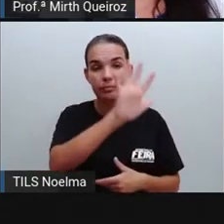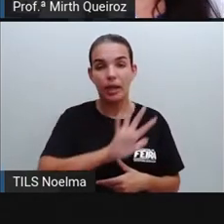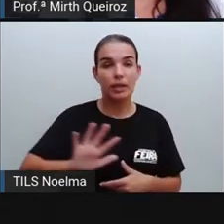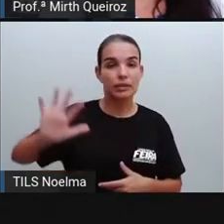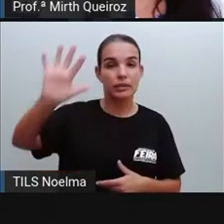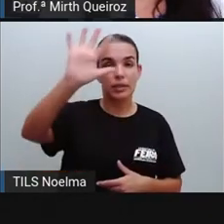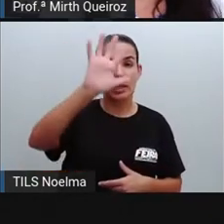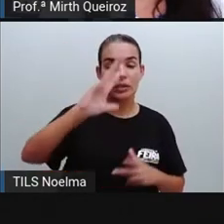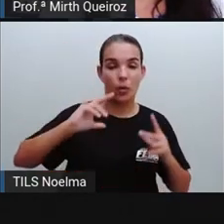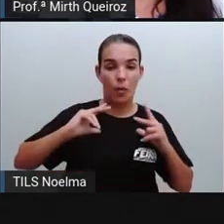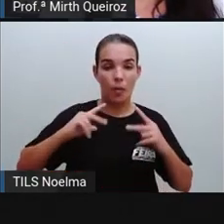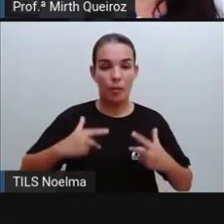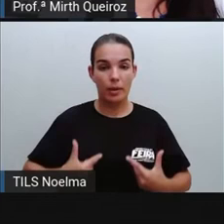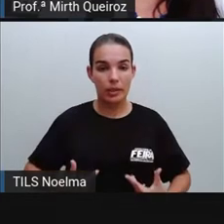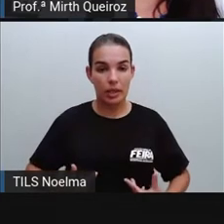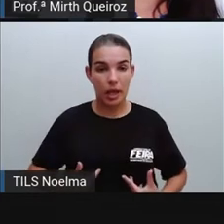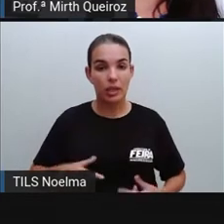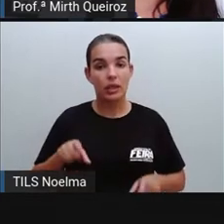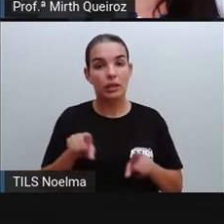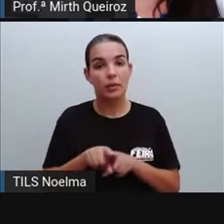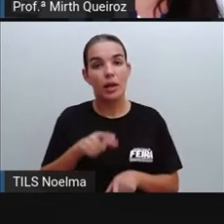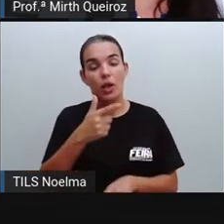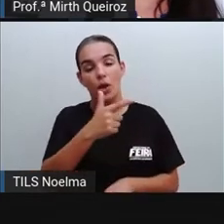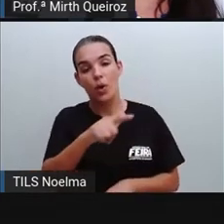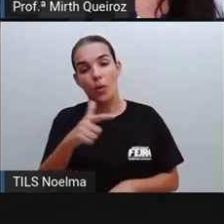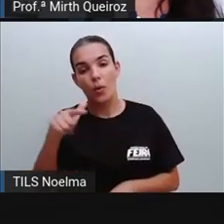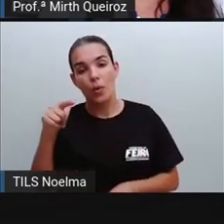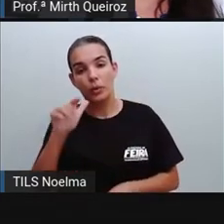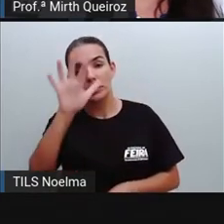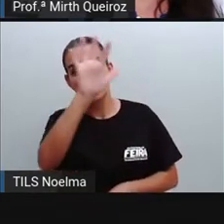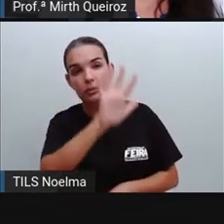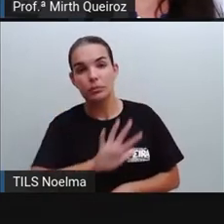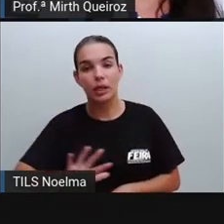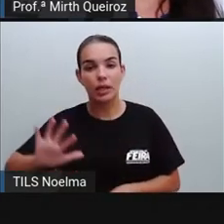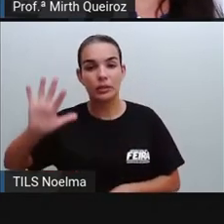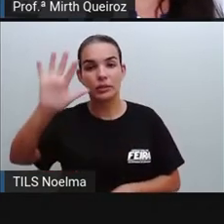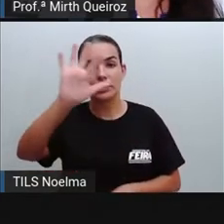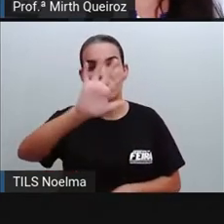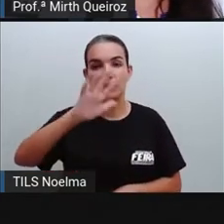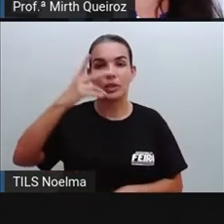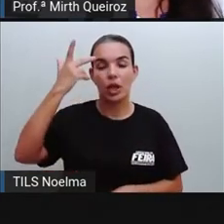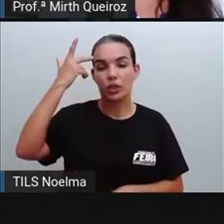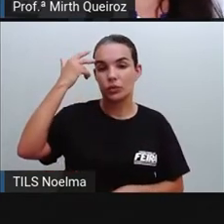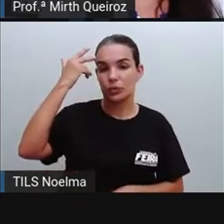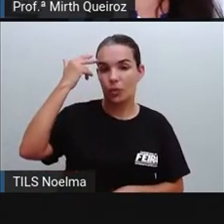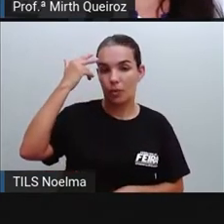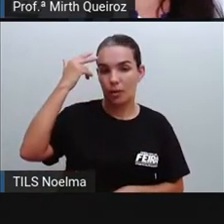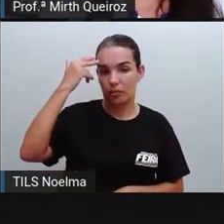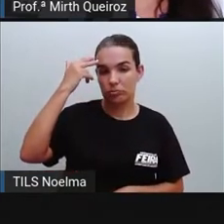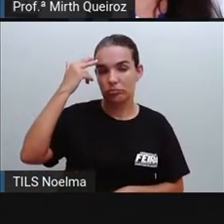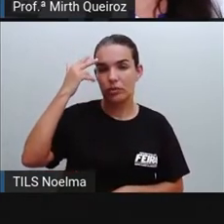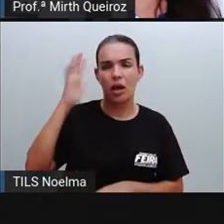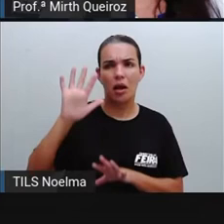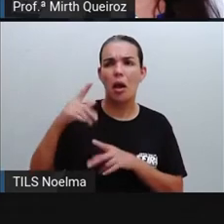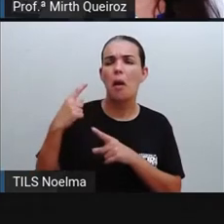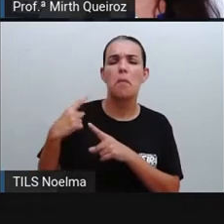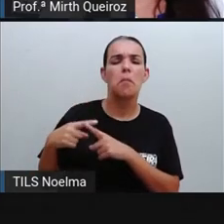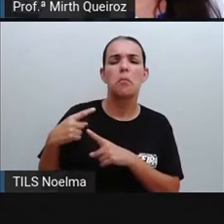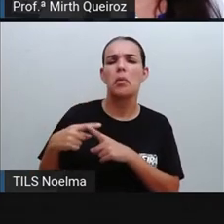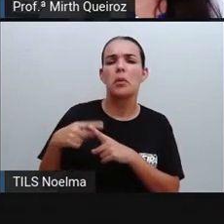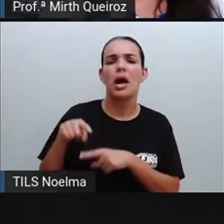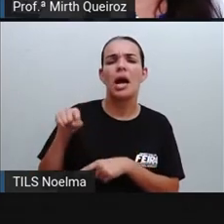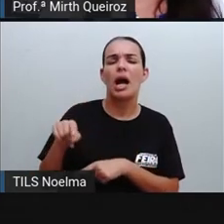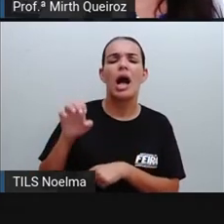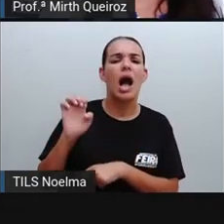a gente viu lá no início, né, alguns elementos que fazem parte da paisagem natural e outros das paisagens humanizadas, sempre sendo que